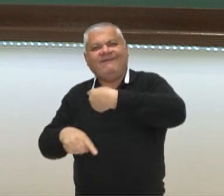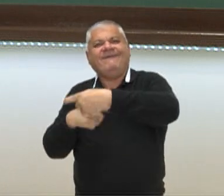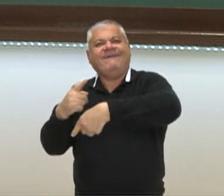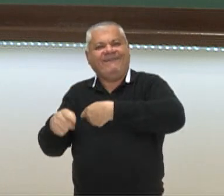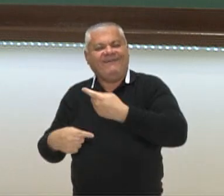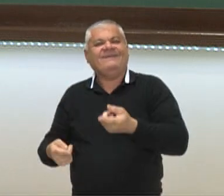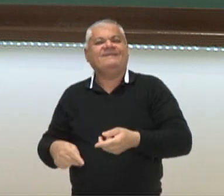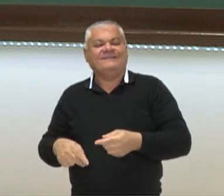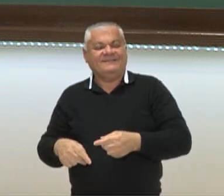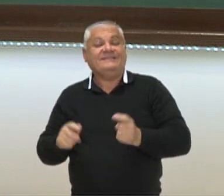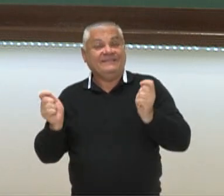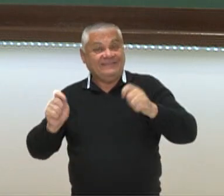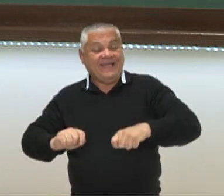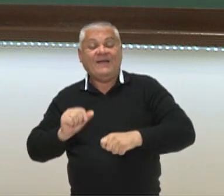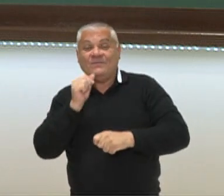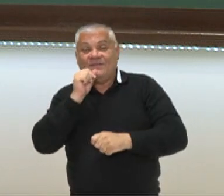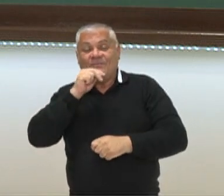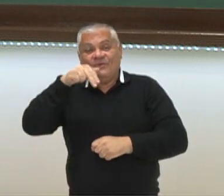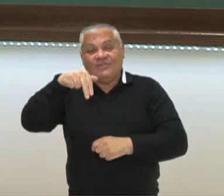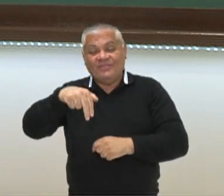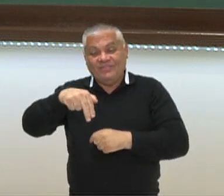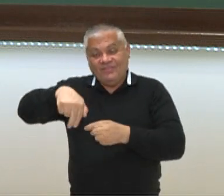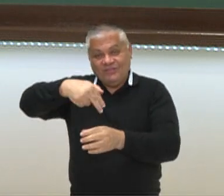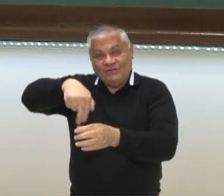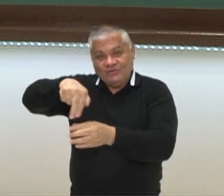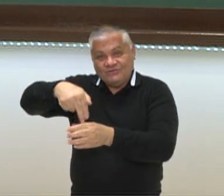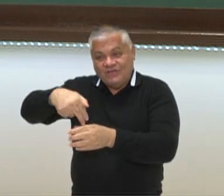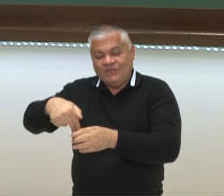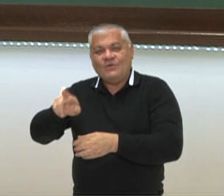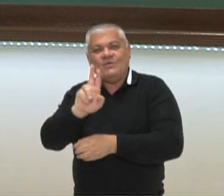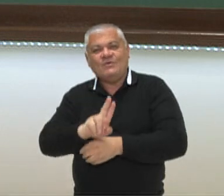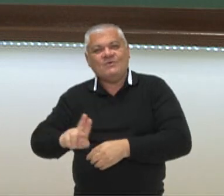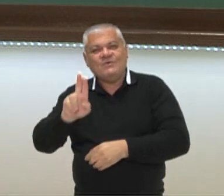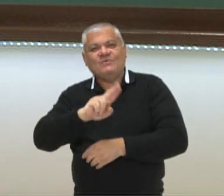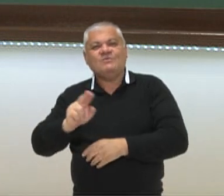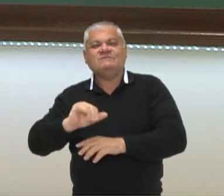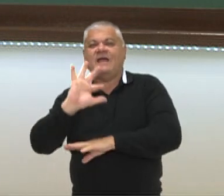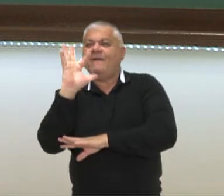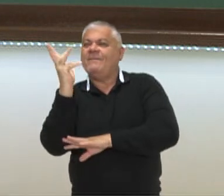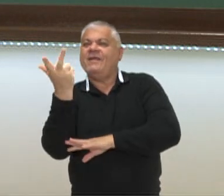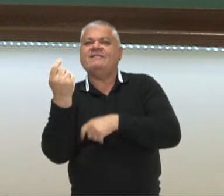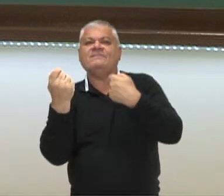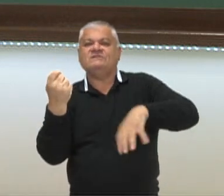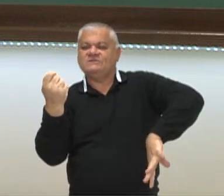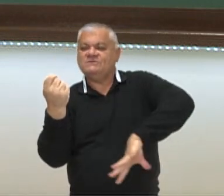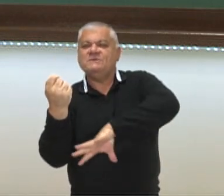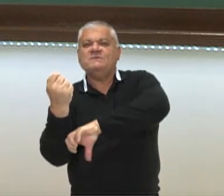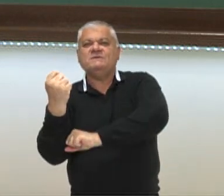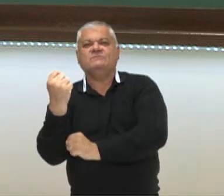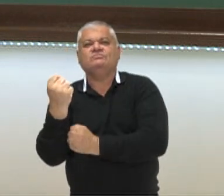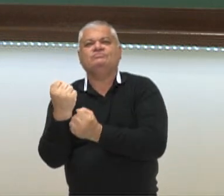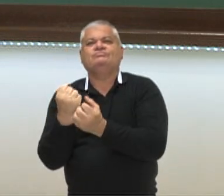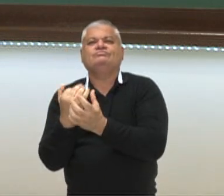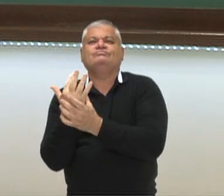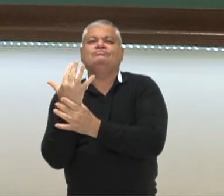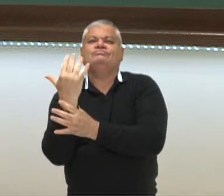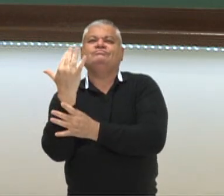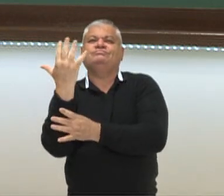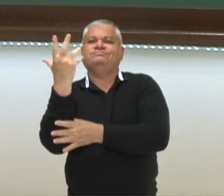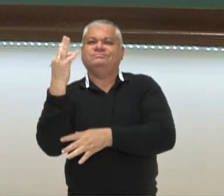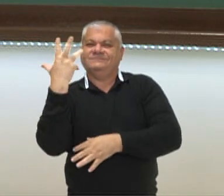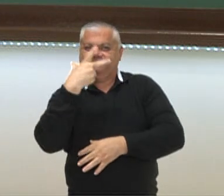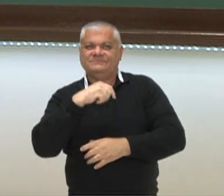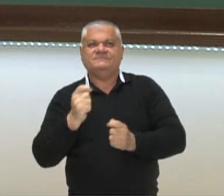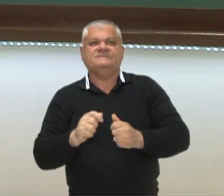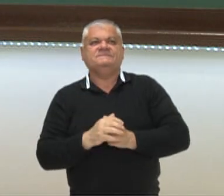em condições adequadas para que a célula possa utilizar, para que a planta, de um modo geral, possa utilizar essas